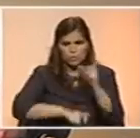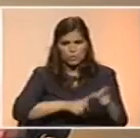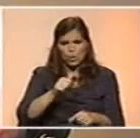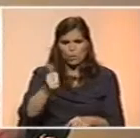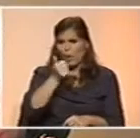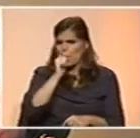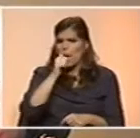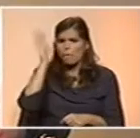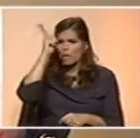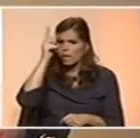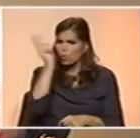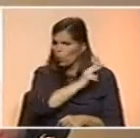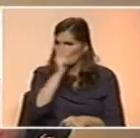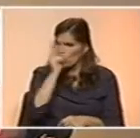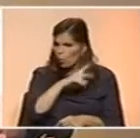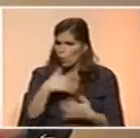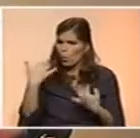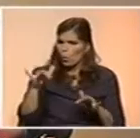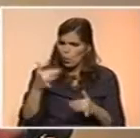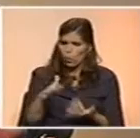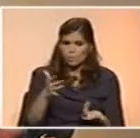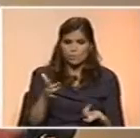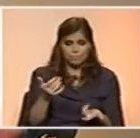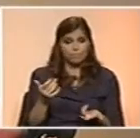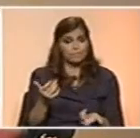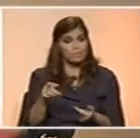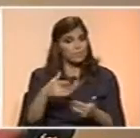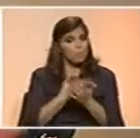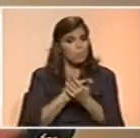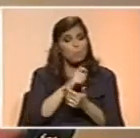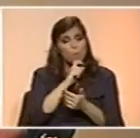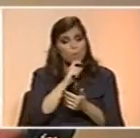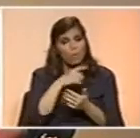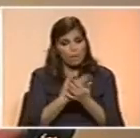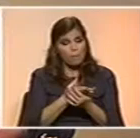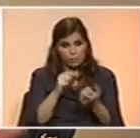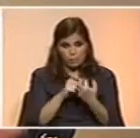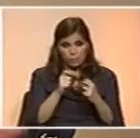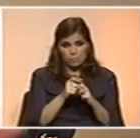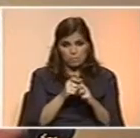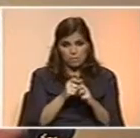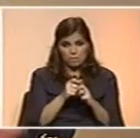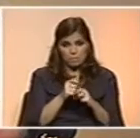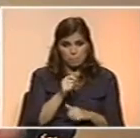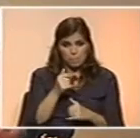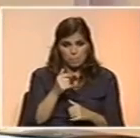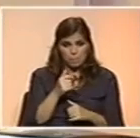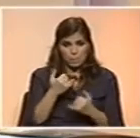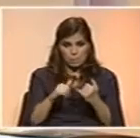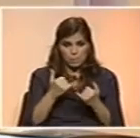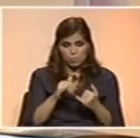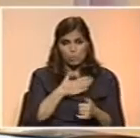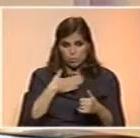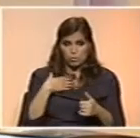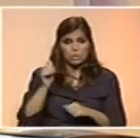leite em excesso, sem dúvida. E isso também tem, pode trazer problemas e riscos para a saúde. Sem